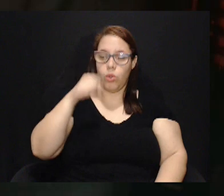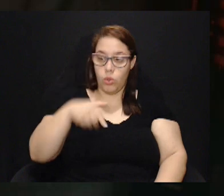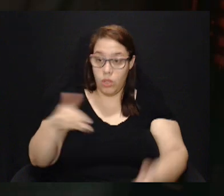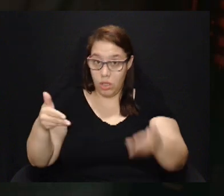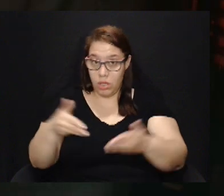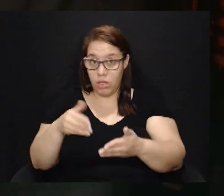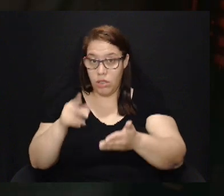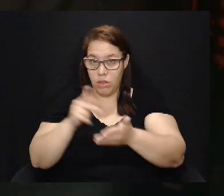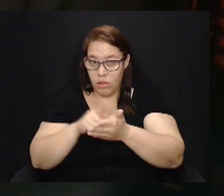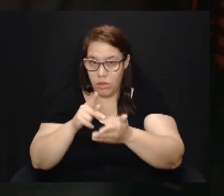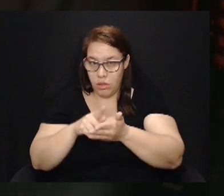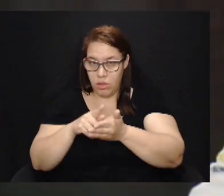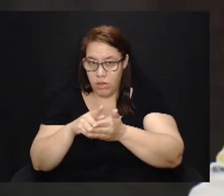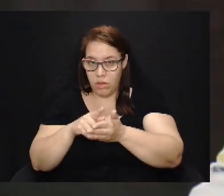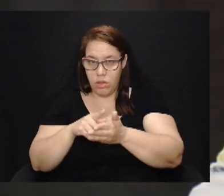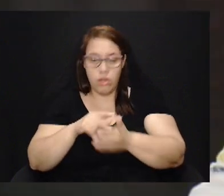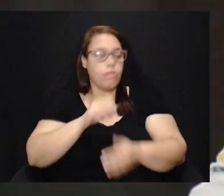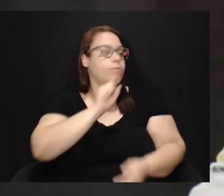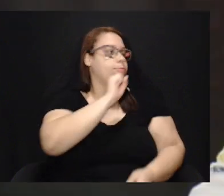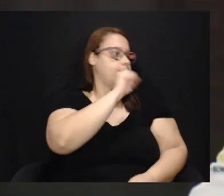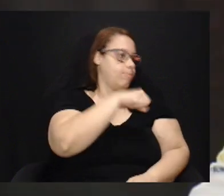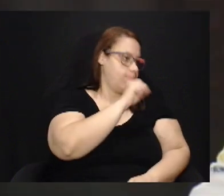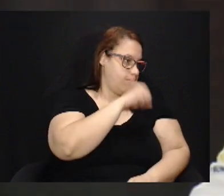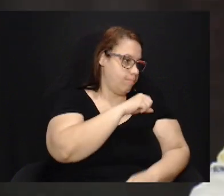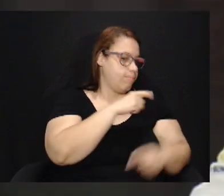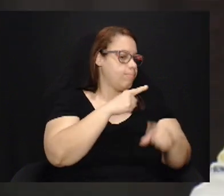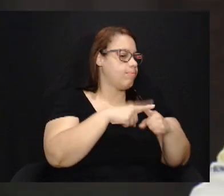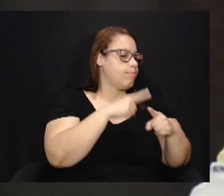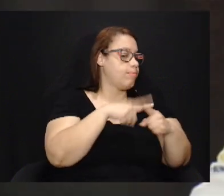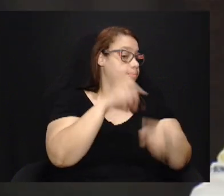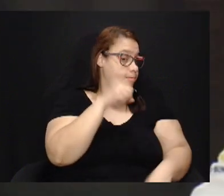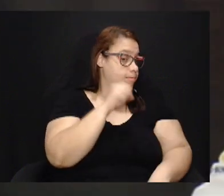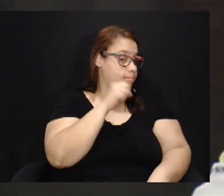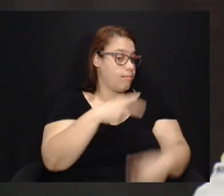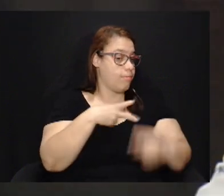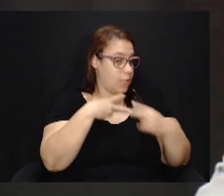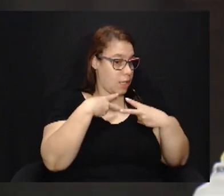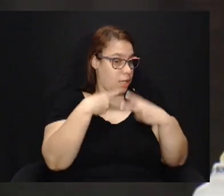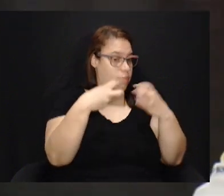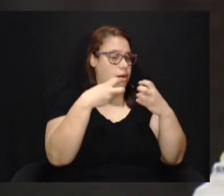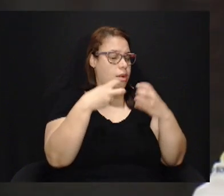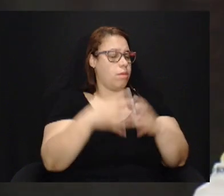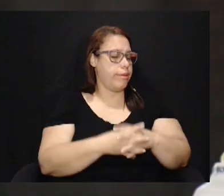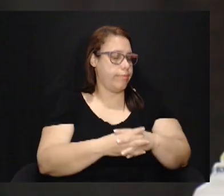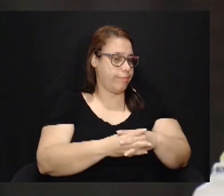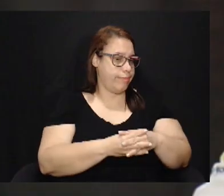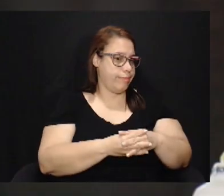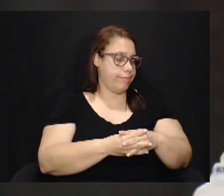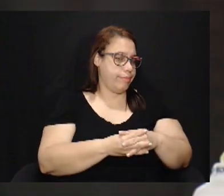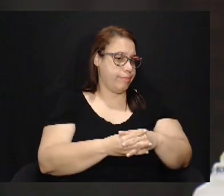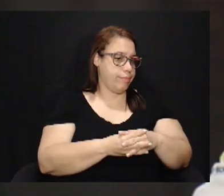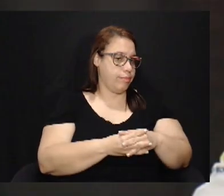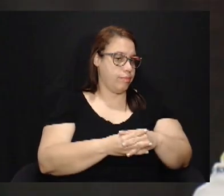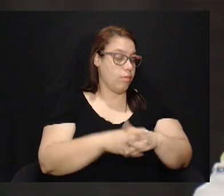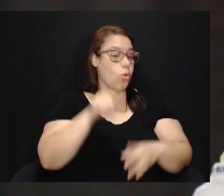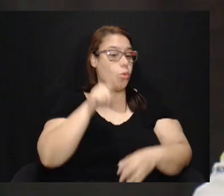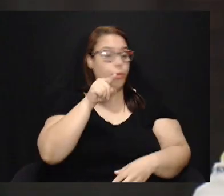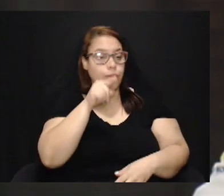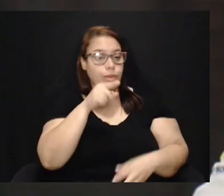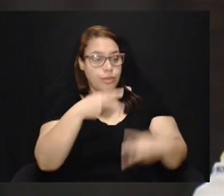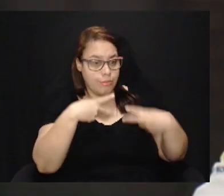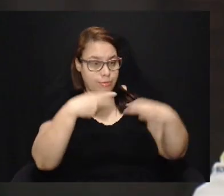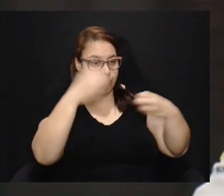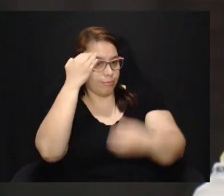momentos assim? Bastante. Porque é exatamente isso, se perceber. Né? Quando você se percebe, deixa eu entender o que eu